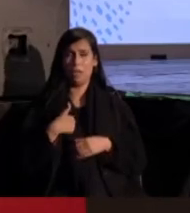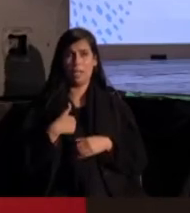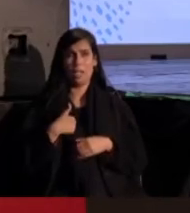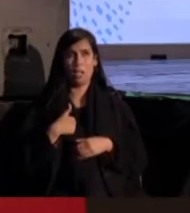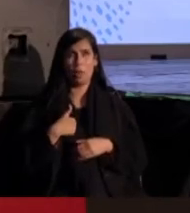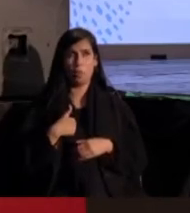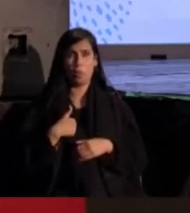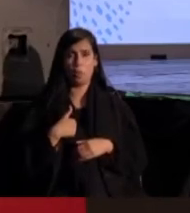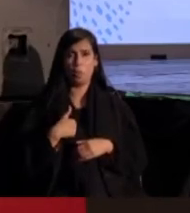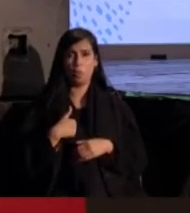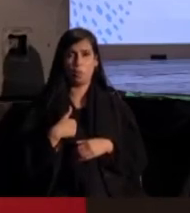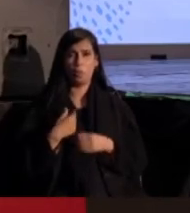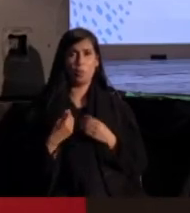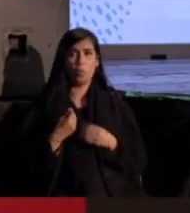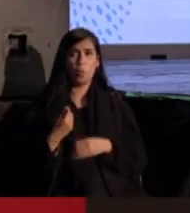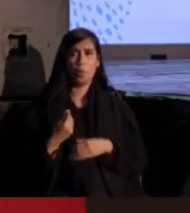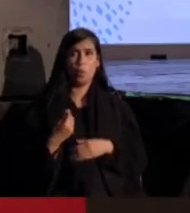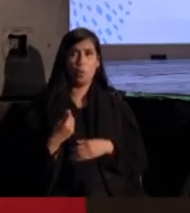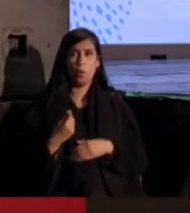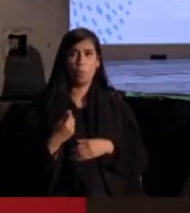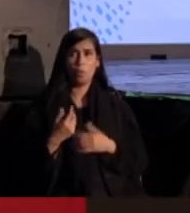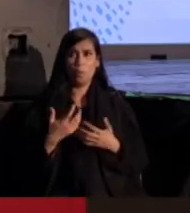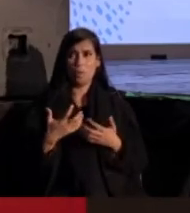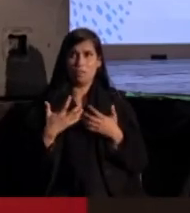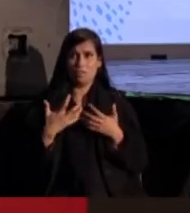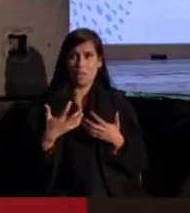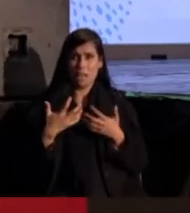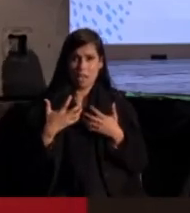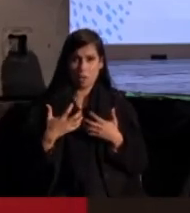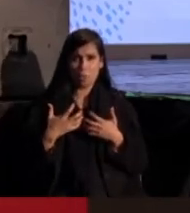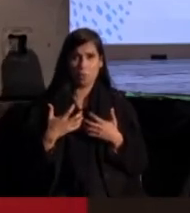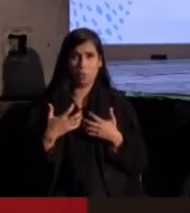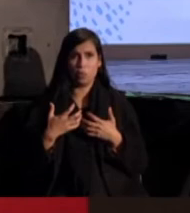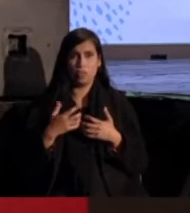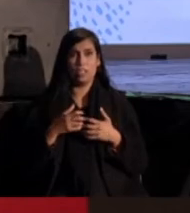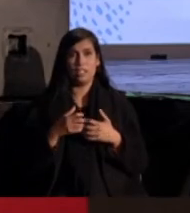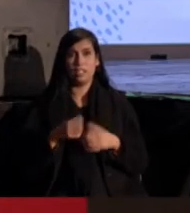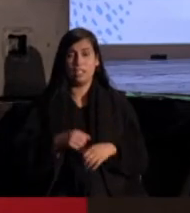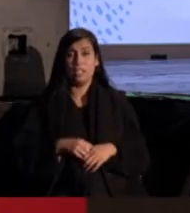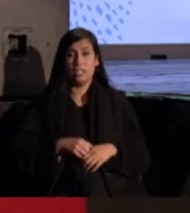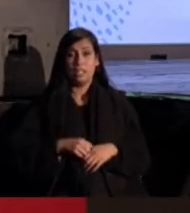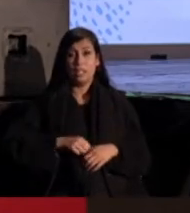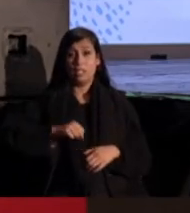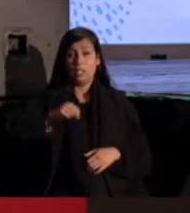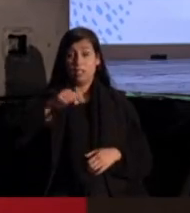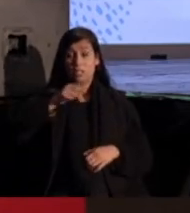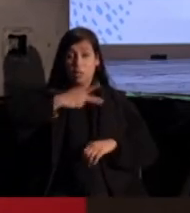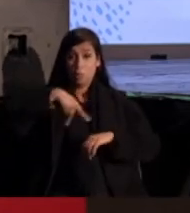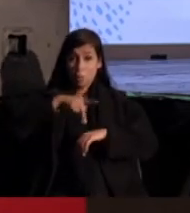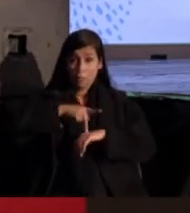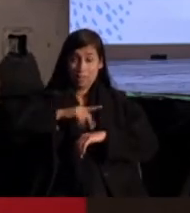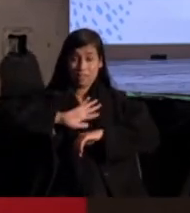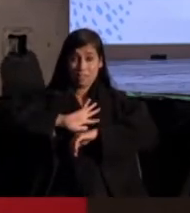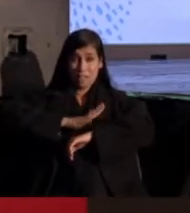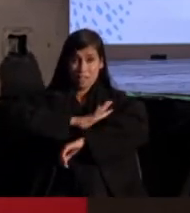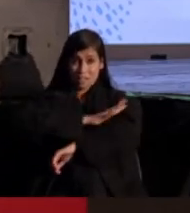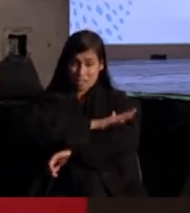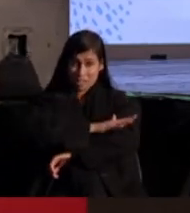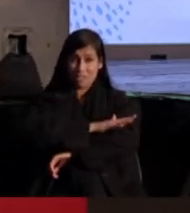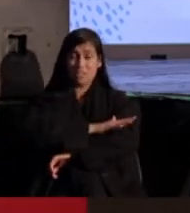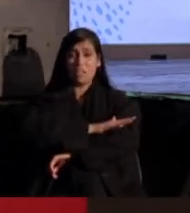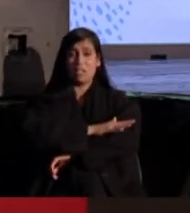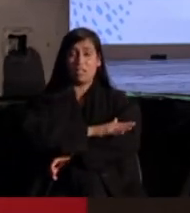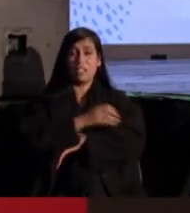racista, um Estado exclusor, pudesse aceitar ou incluir, ou ter políticas de inclusão,